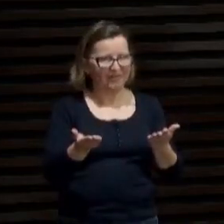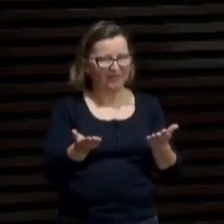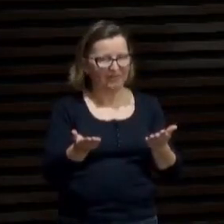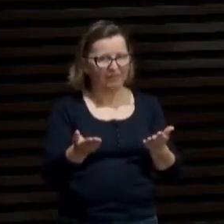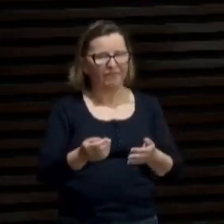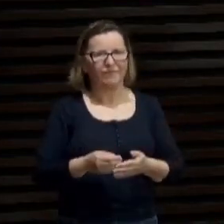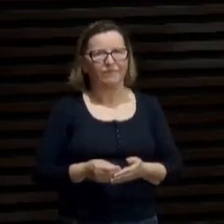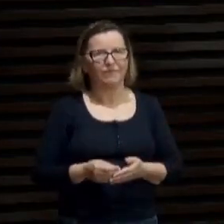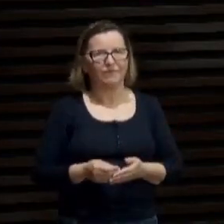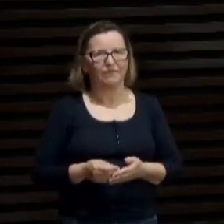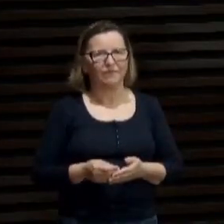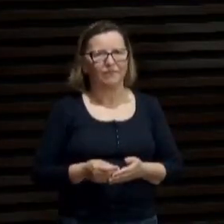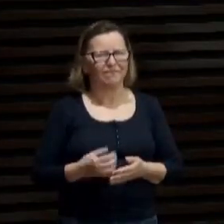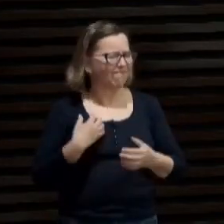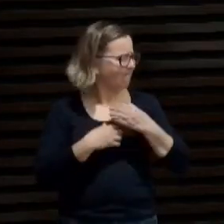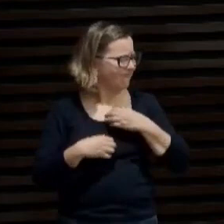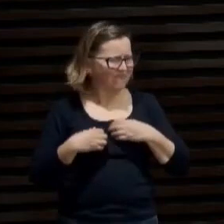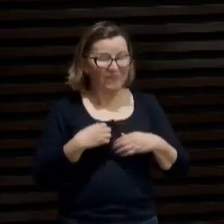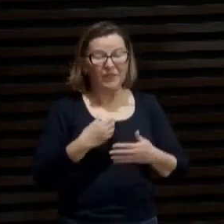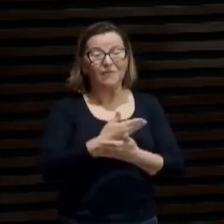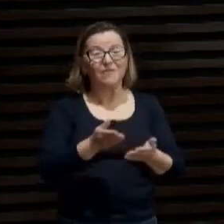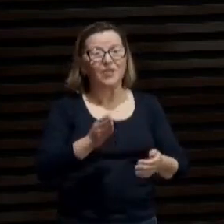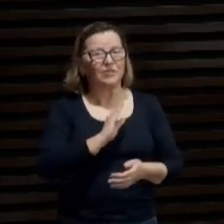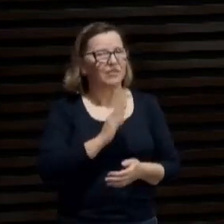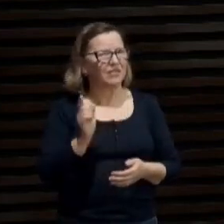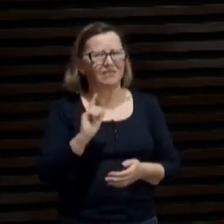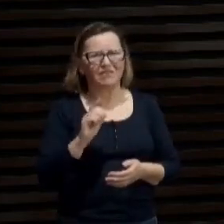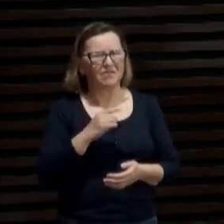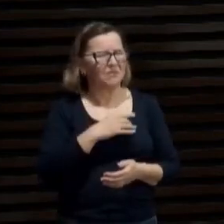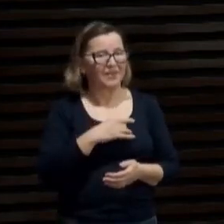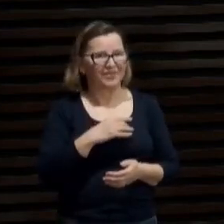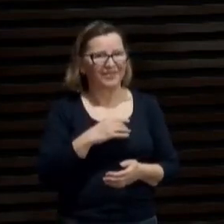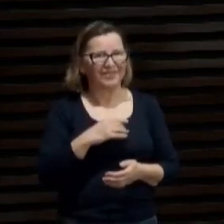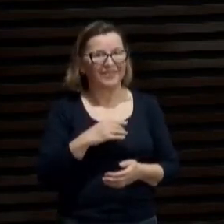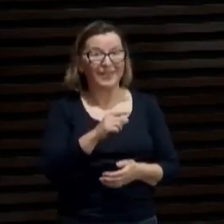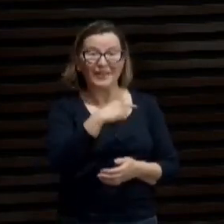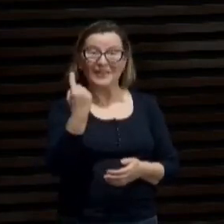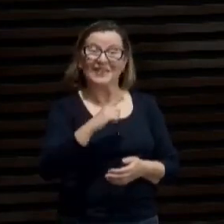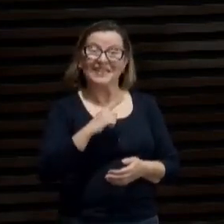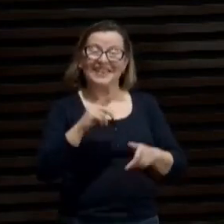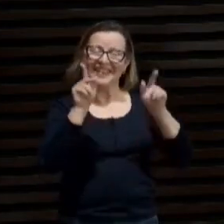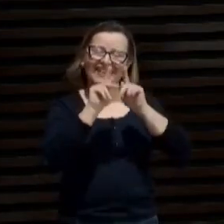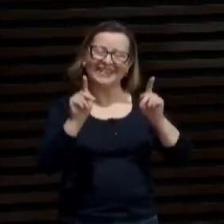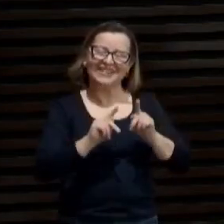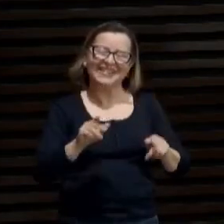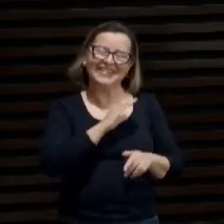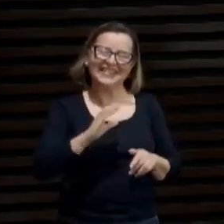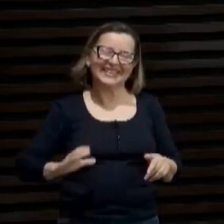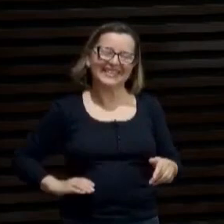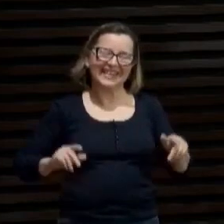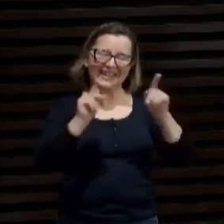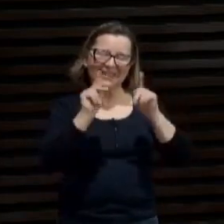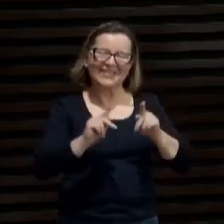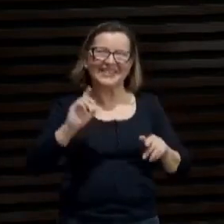Não se turbe o vosso coração, nem se atemorize. Nós temos a paz de Cristo. A paz de Deus, que